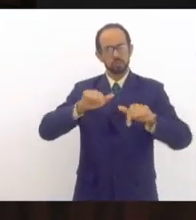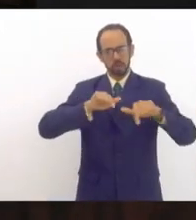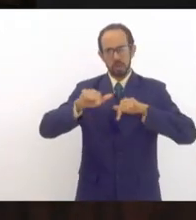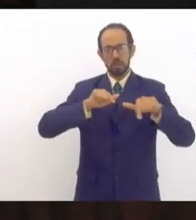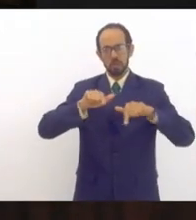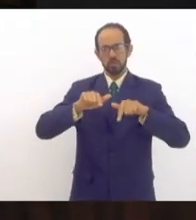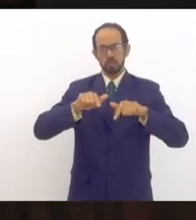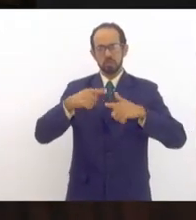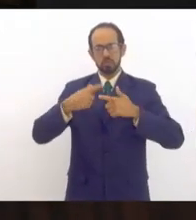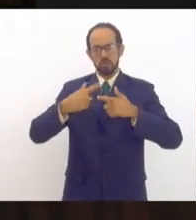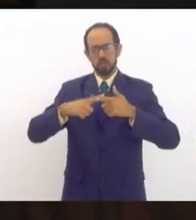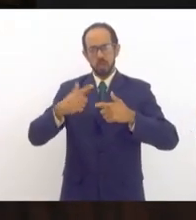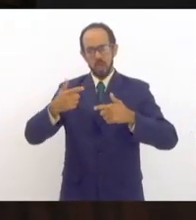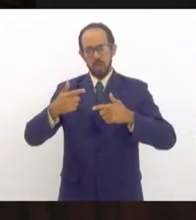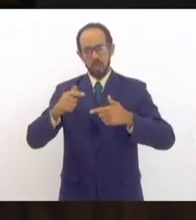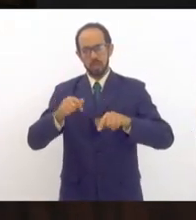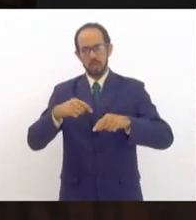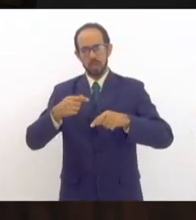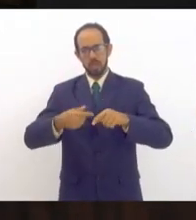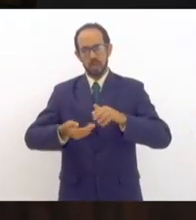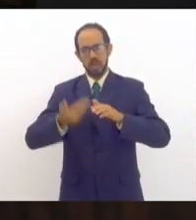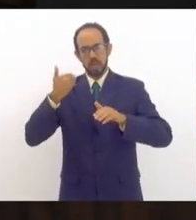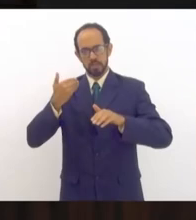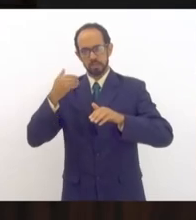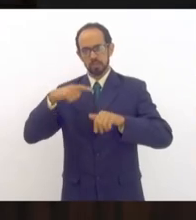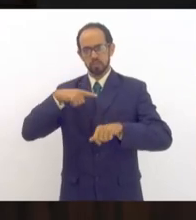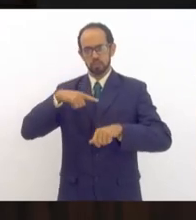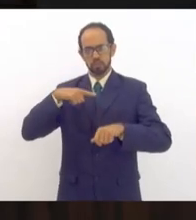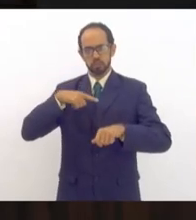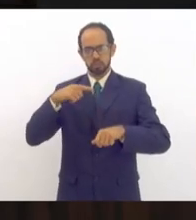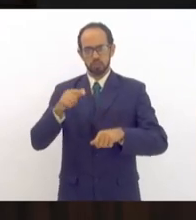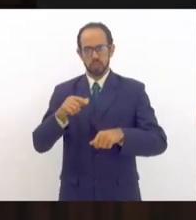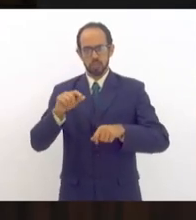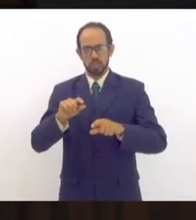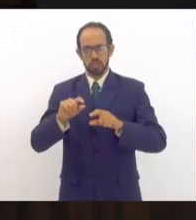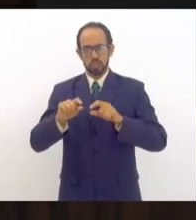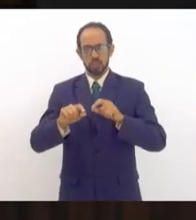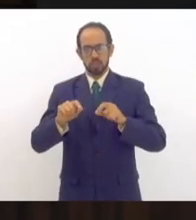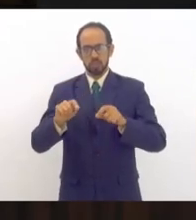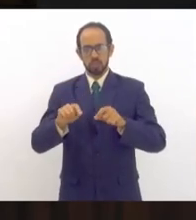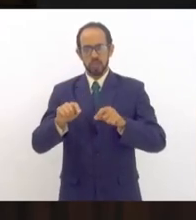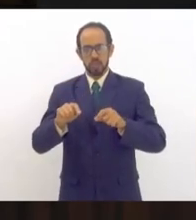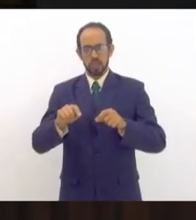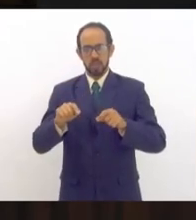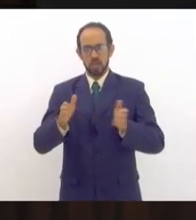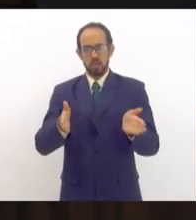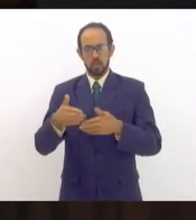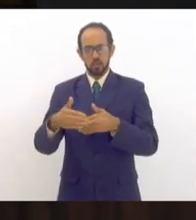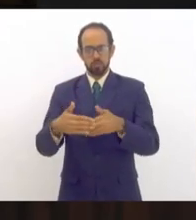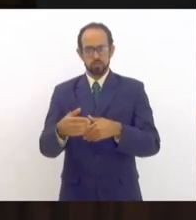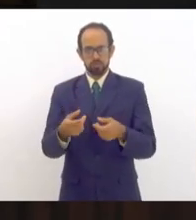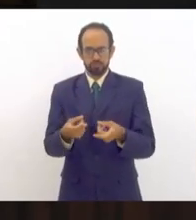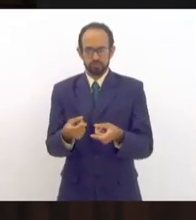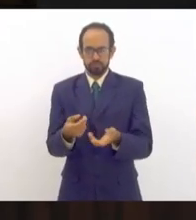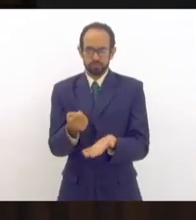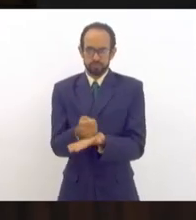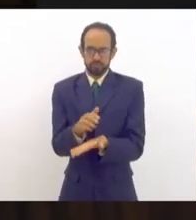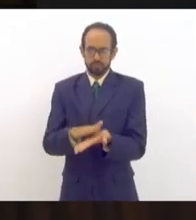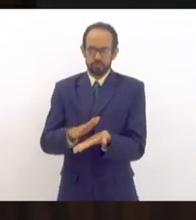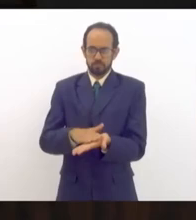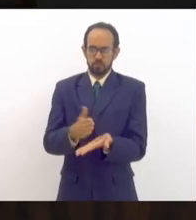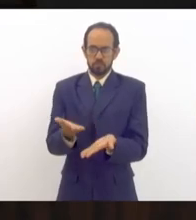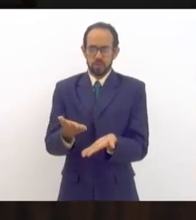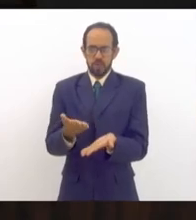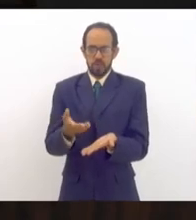é isso né o desemprego porque antes tinha o caixa né a bilheteria ali para passar aí hoje por isso está aí é